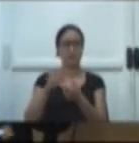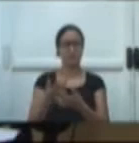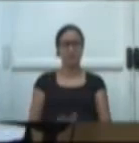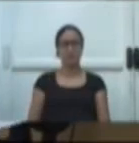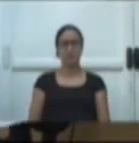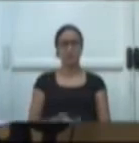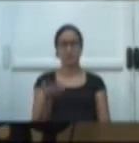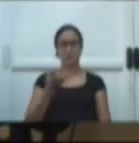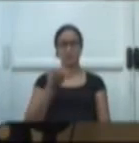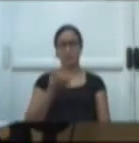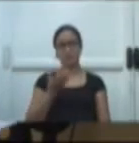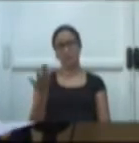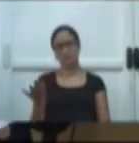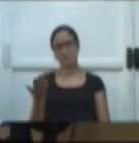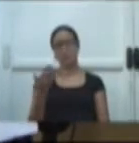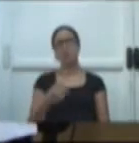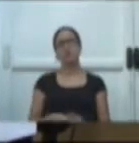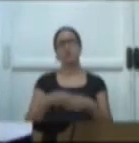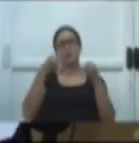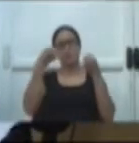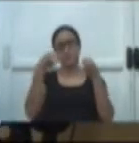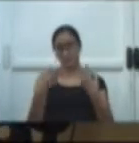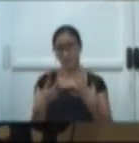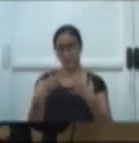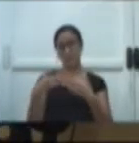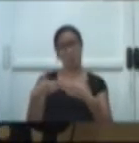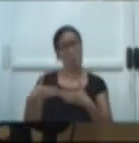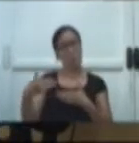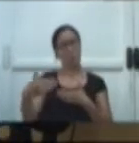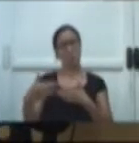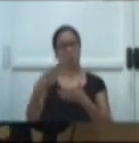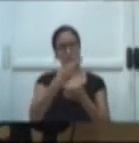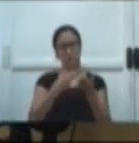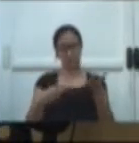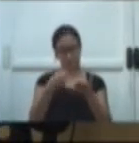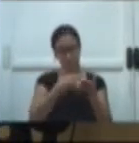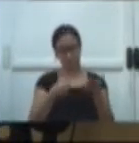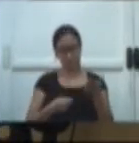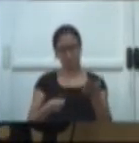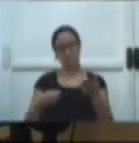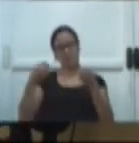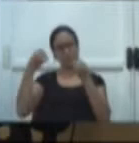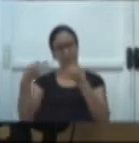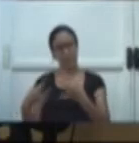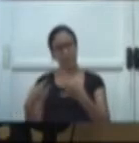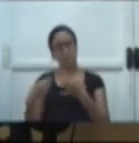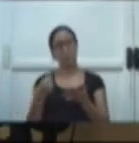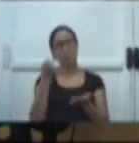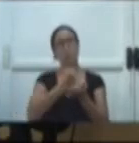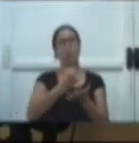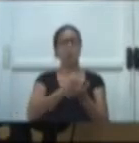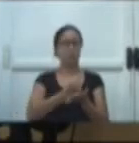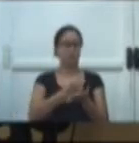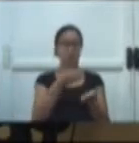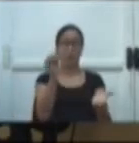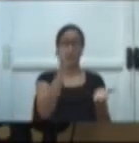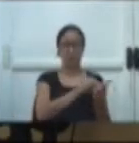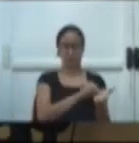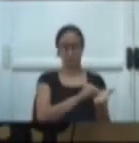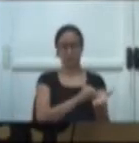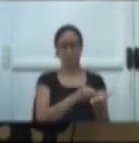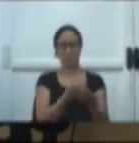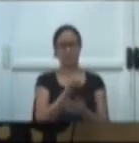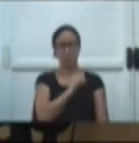eu acho que é o próximo requerimento que Vossa Excelência menciona quanto ao protocolo, é isso? Porque, senhor presidente, está acontecendo uma coisa grave